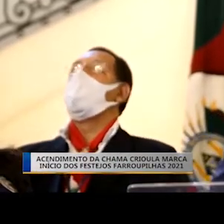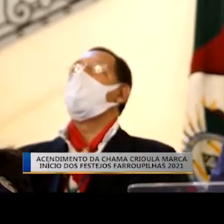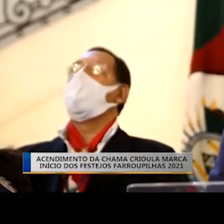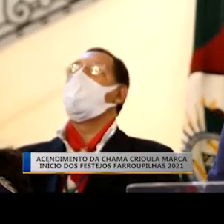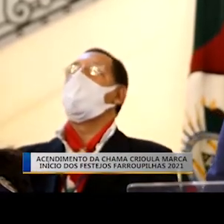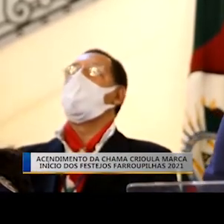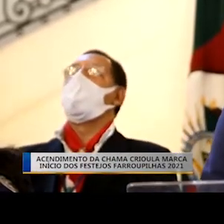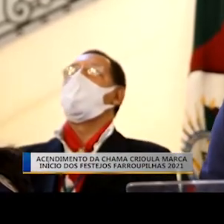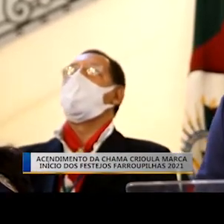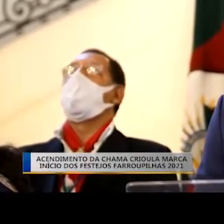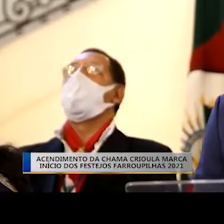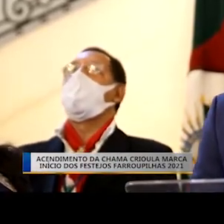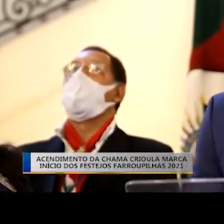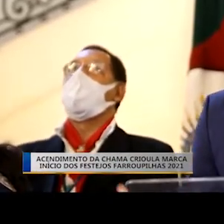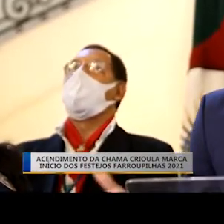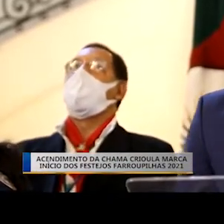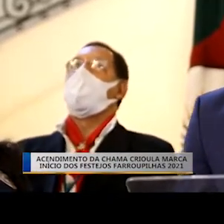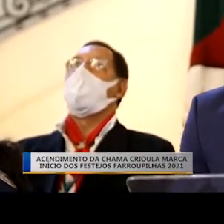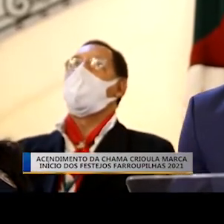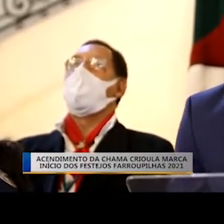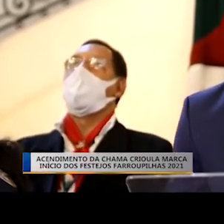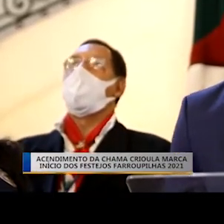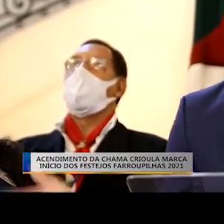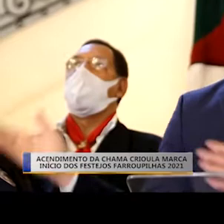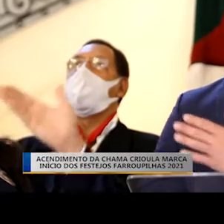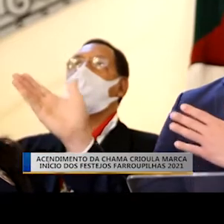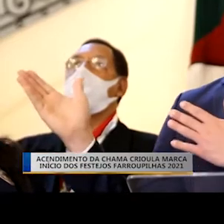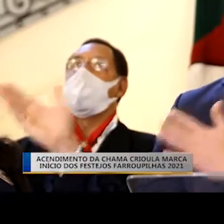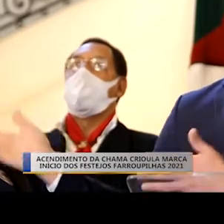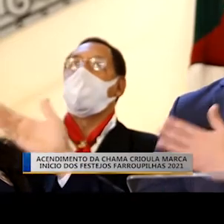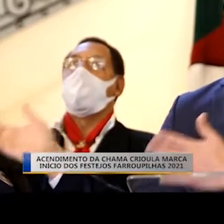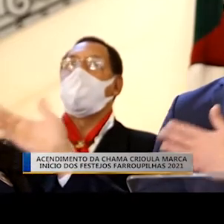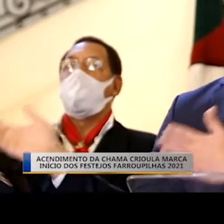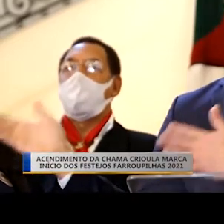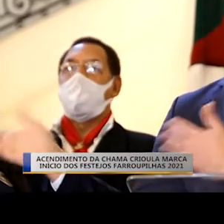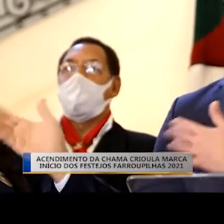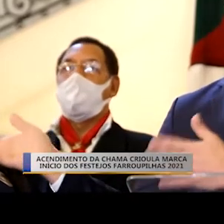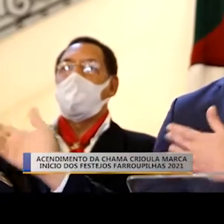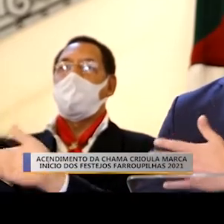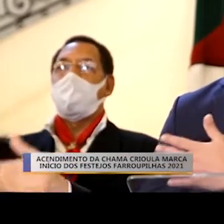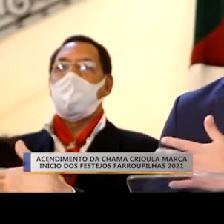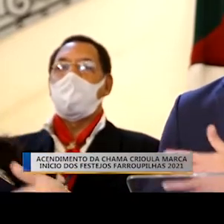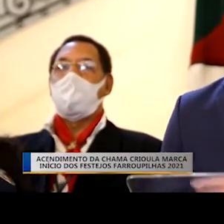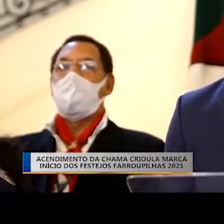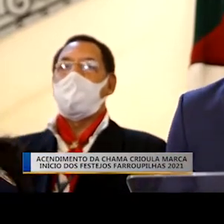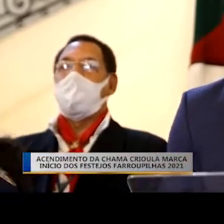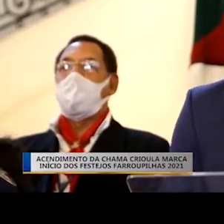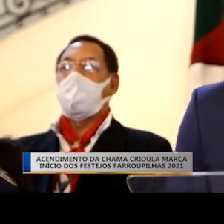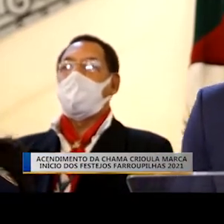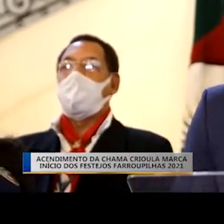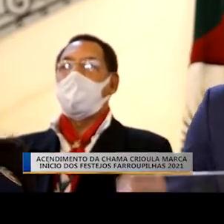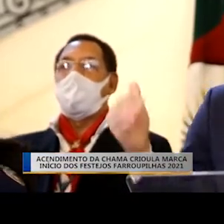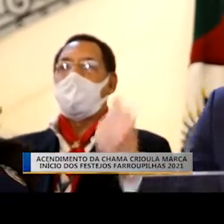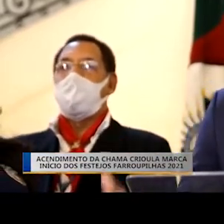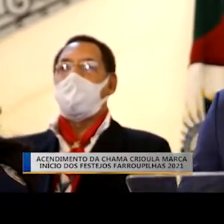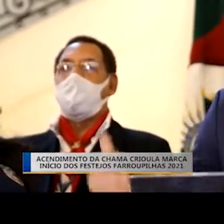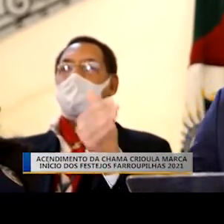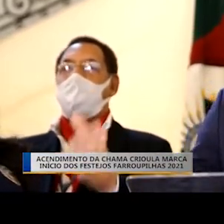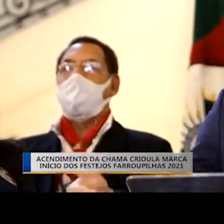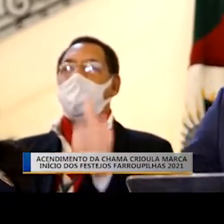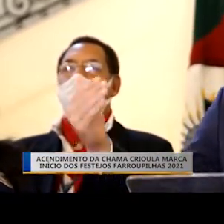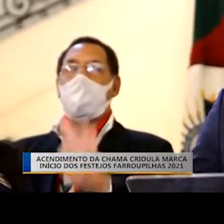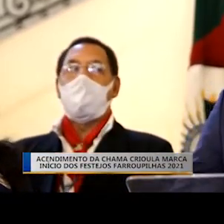nosso sistema prisional, com volumes históricos de investimento. E até ontem, praticamente, o estado